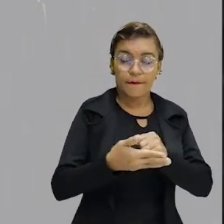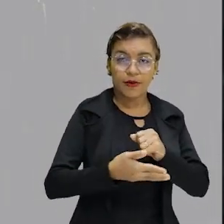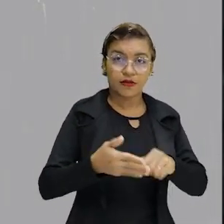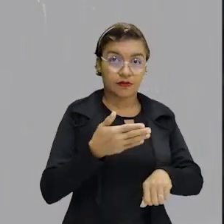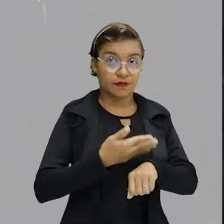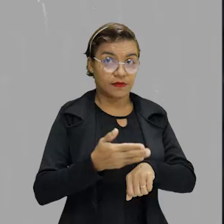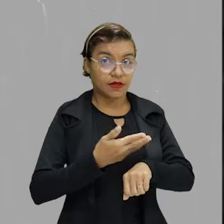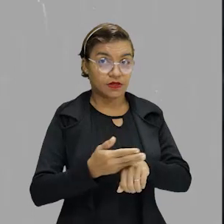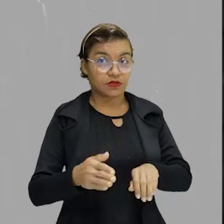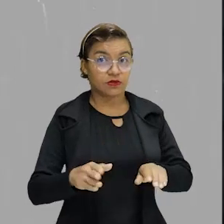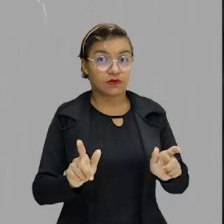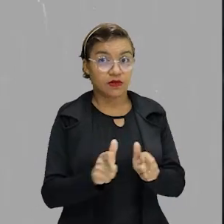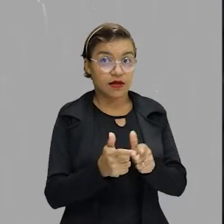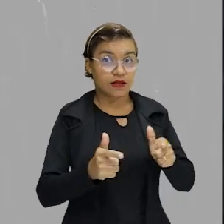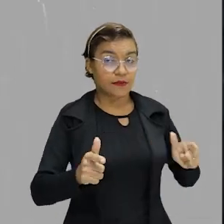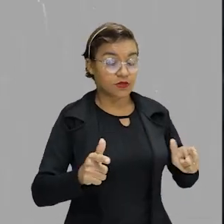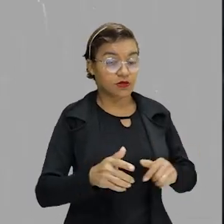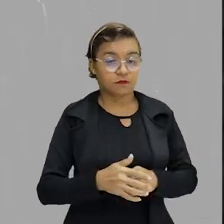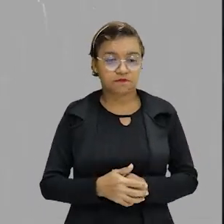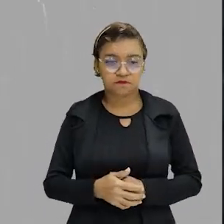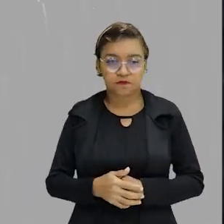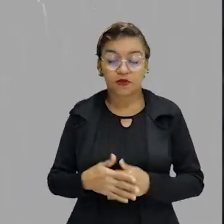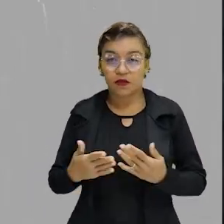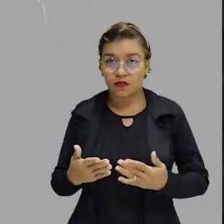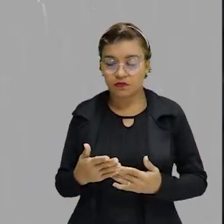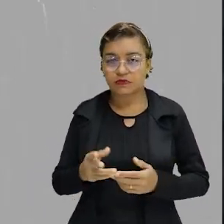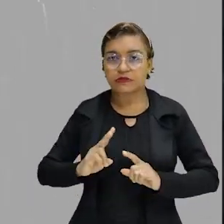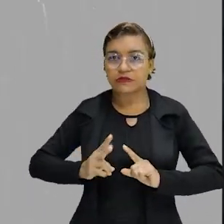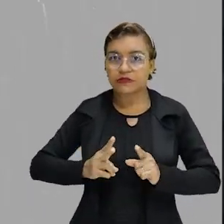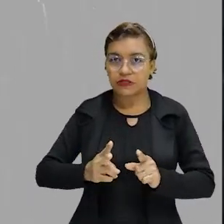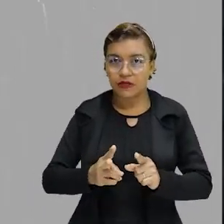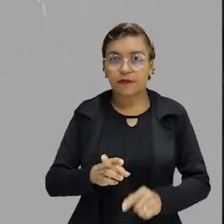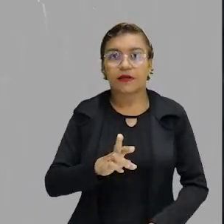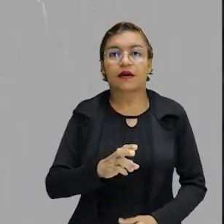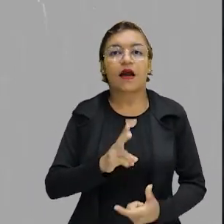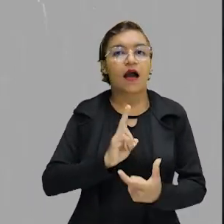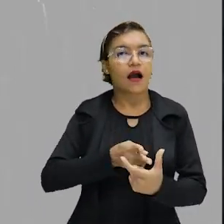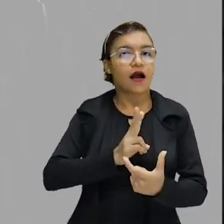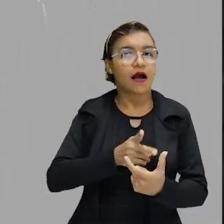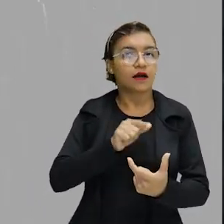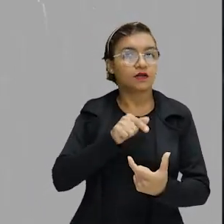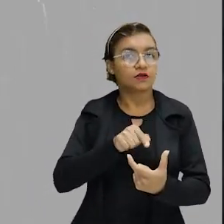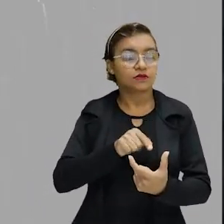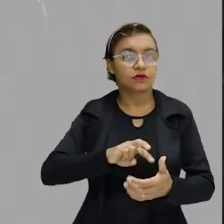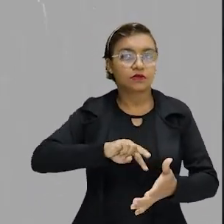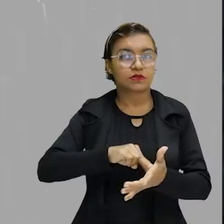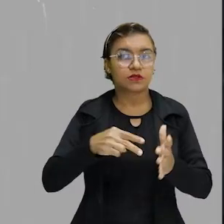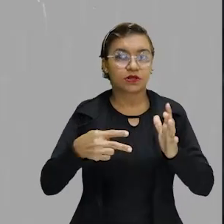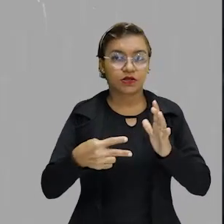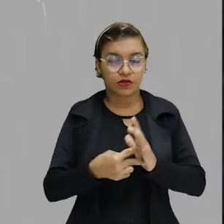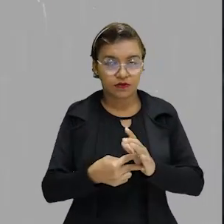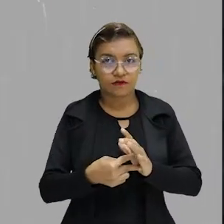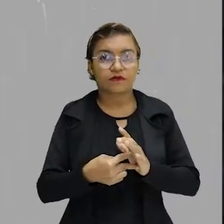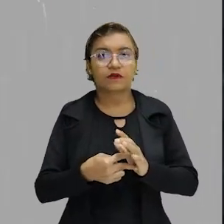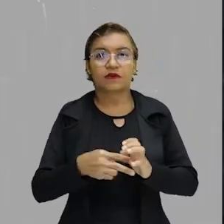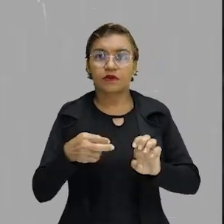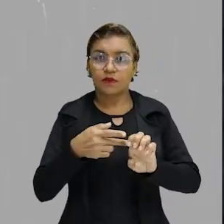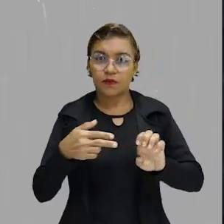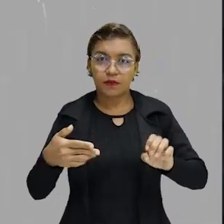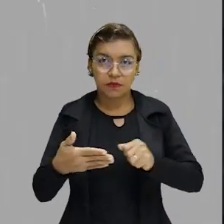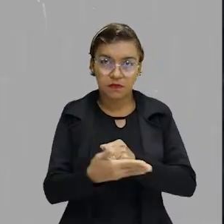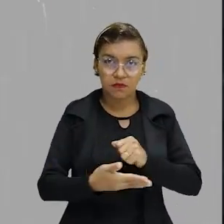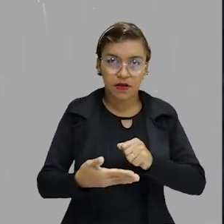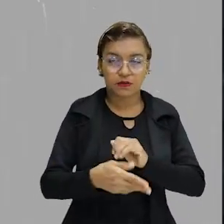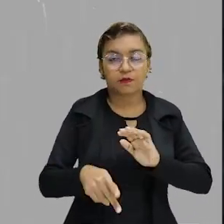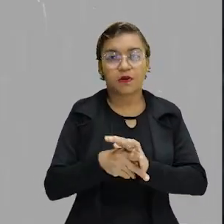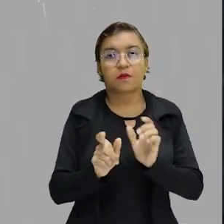e gramatical. Então, turma, toda vez que vocês ouvirem radical, significa o quê? O elemento básico da palavra. Às